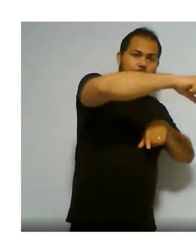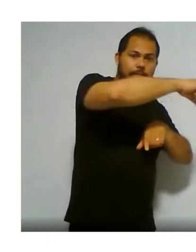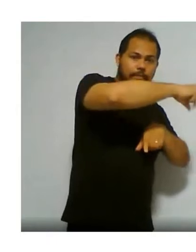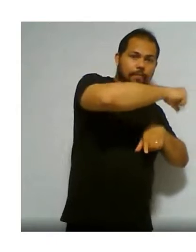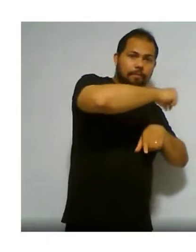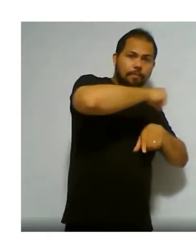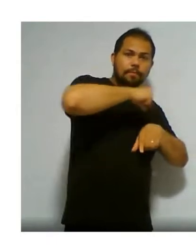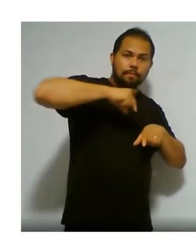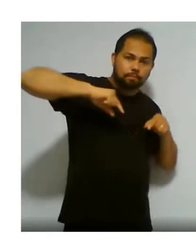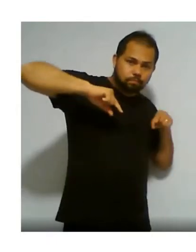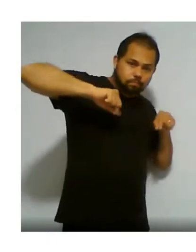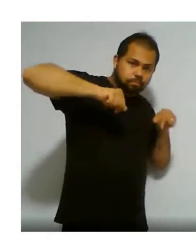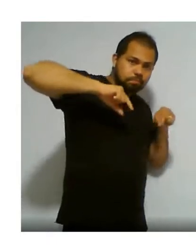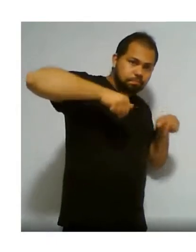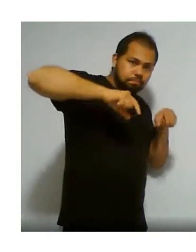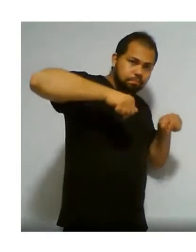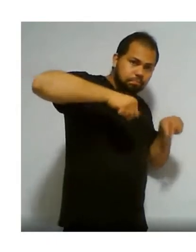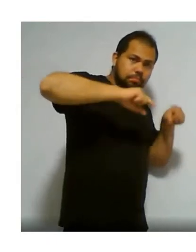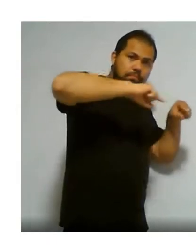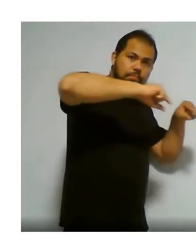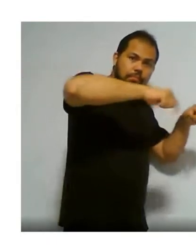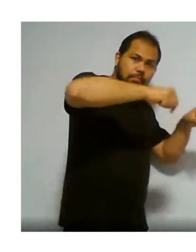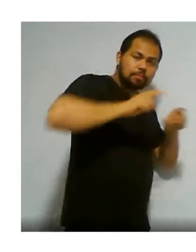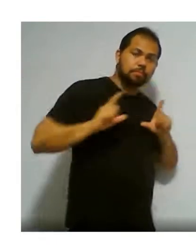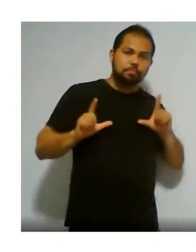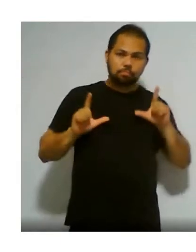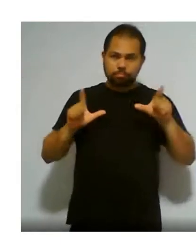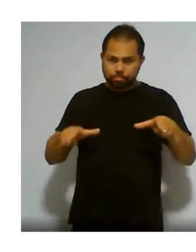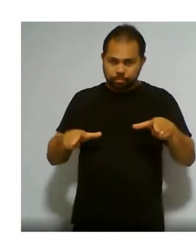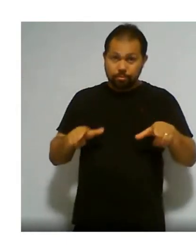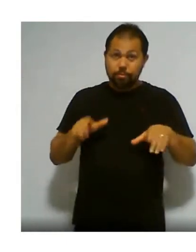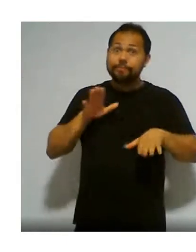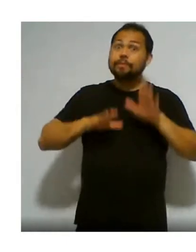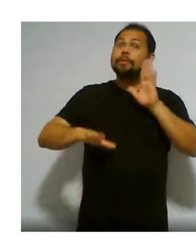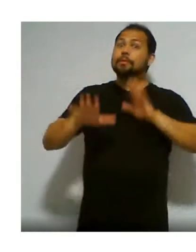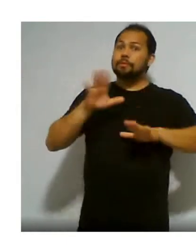cuidado ao desparafusar a placa-mãe para